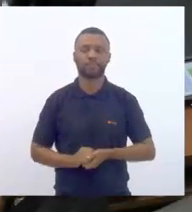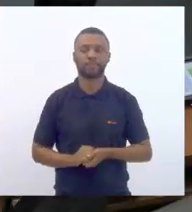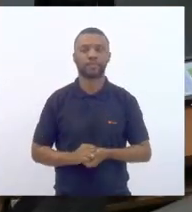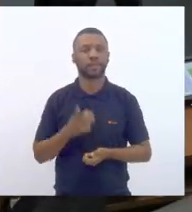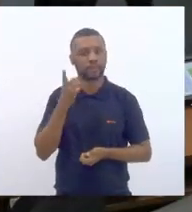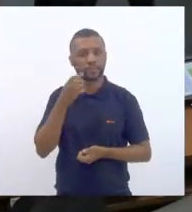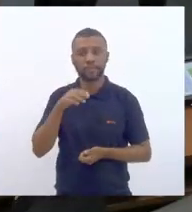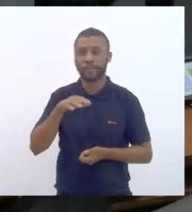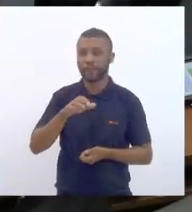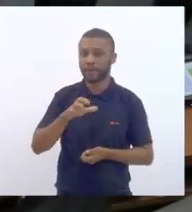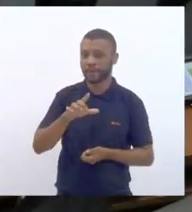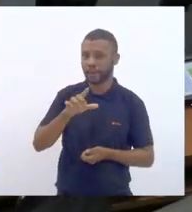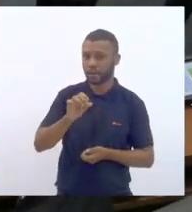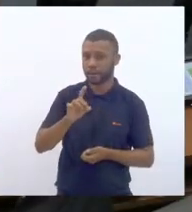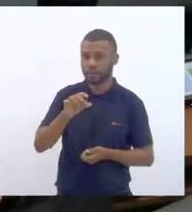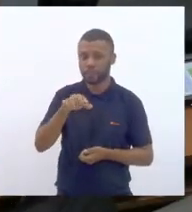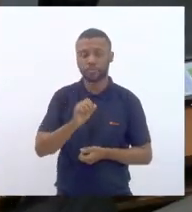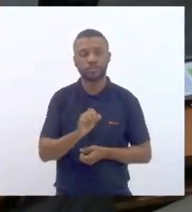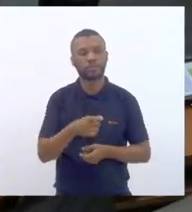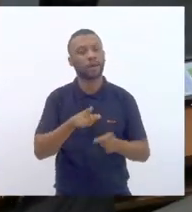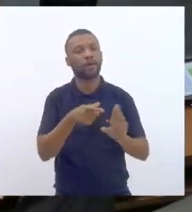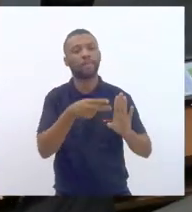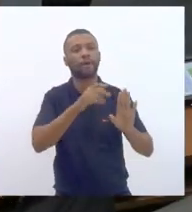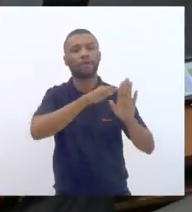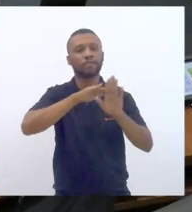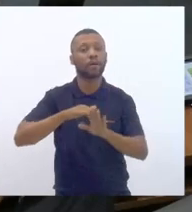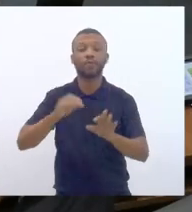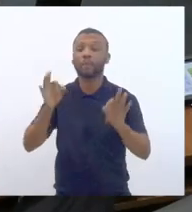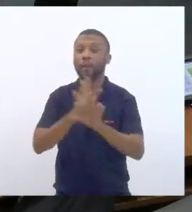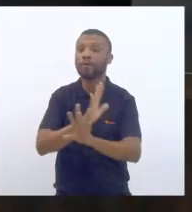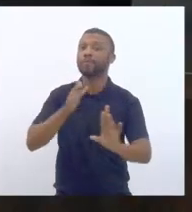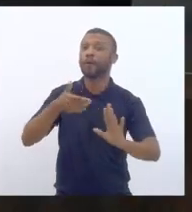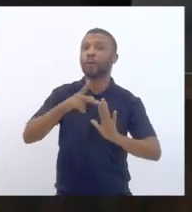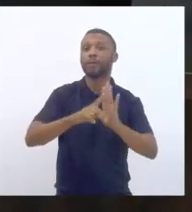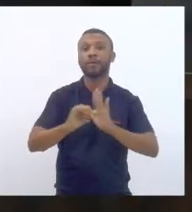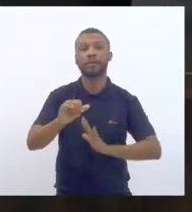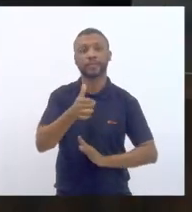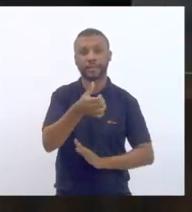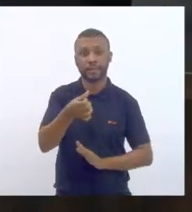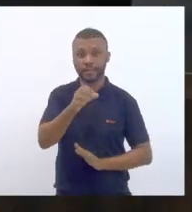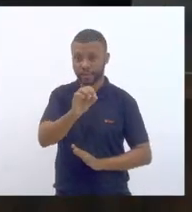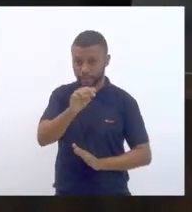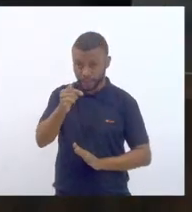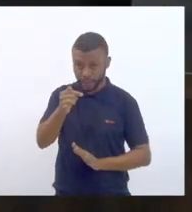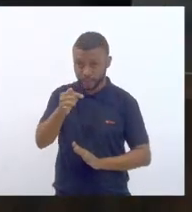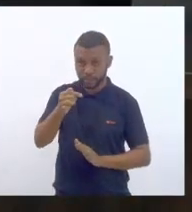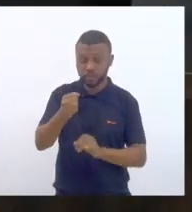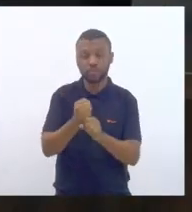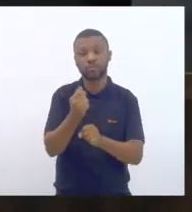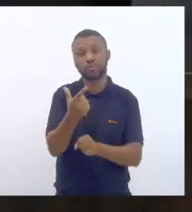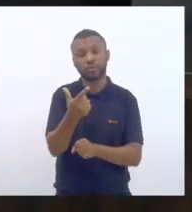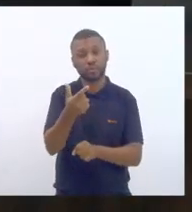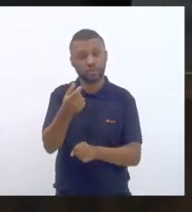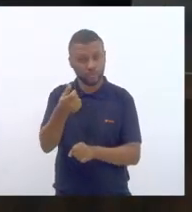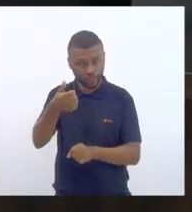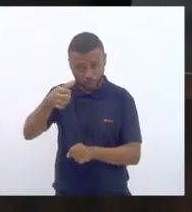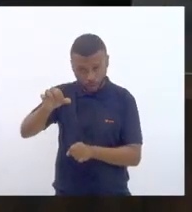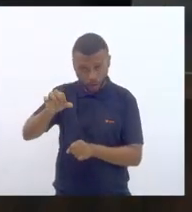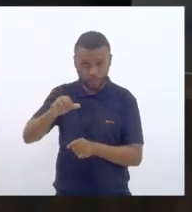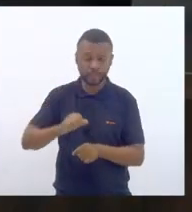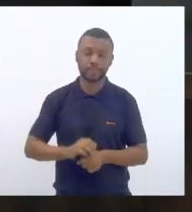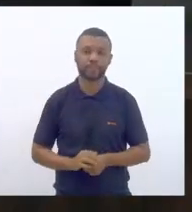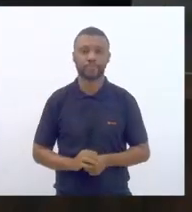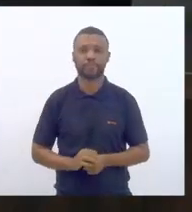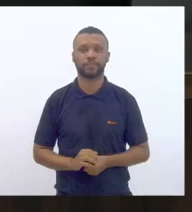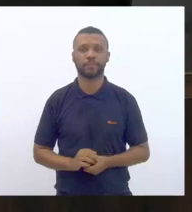Deputado Marcelo Dino. Pela derrubada. Né? Veto total aposto ao projeto de lei 160719, de autoria dos deputados enfermeira Rejane, Chicão